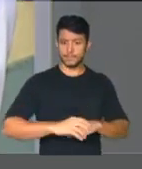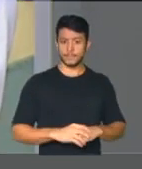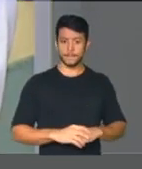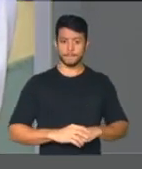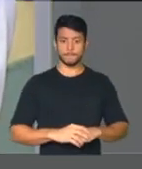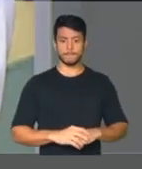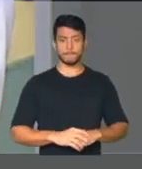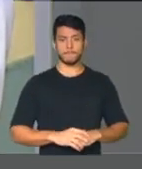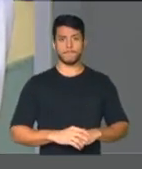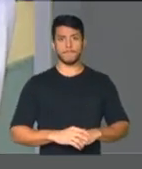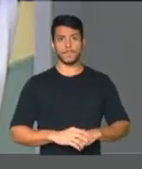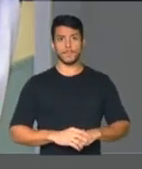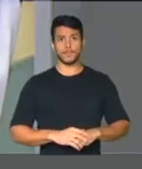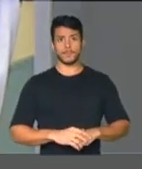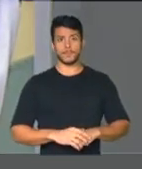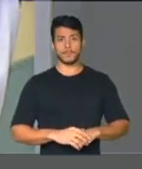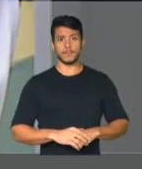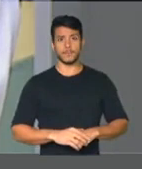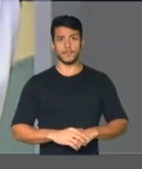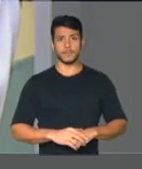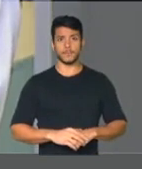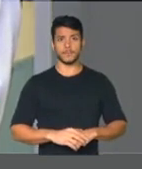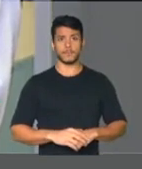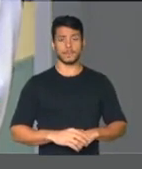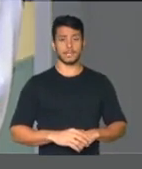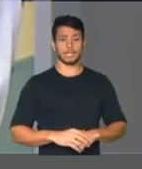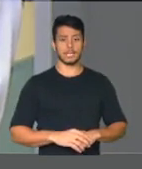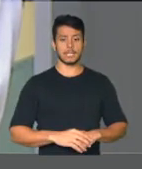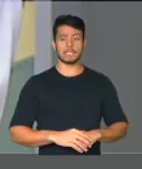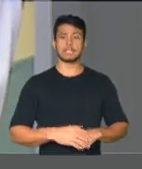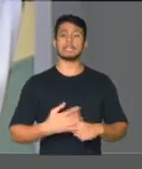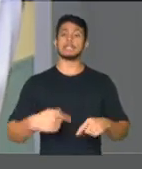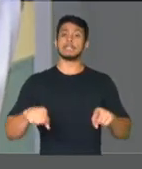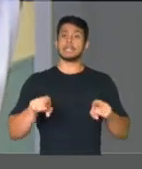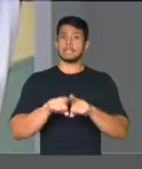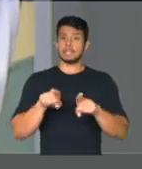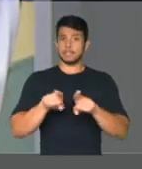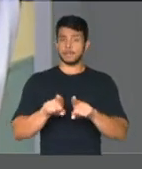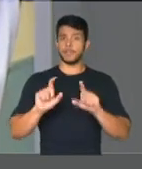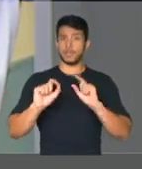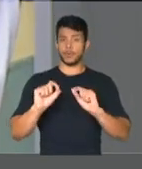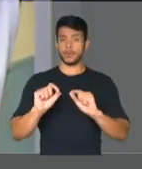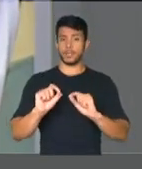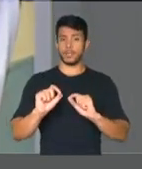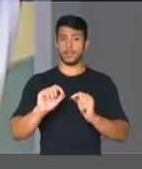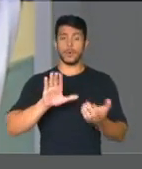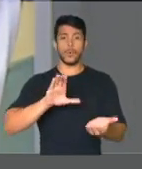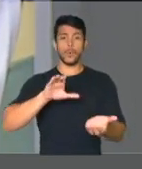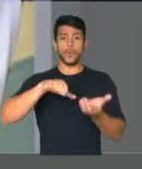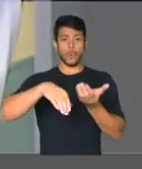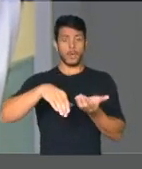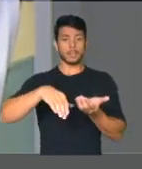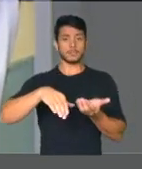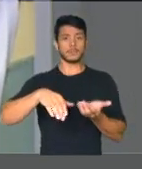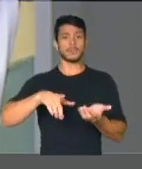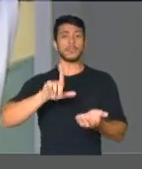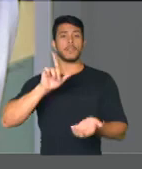concernente à competência legislativa da União. As atribuições do Congresso Nacional é